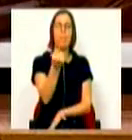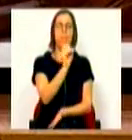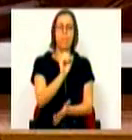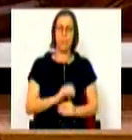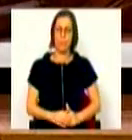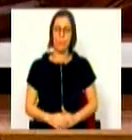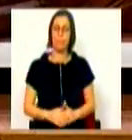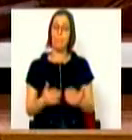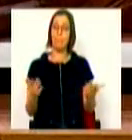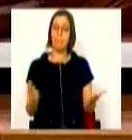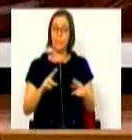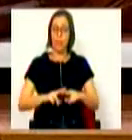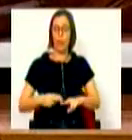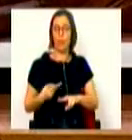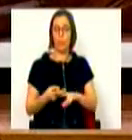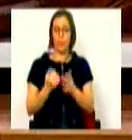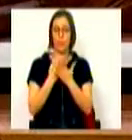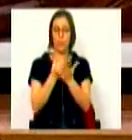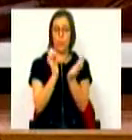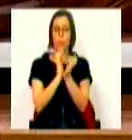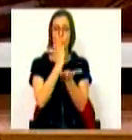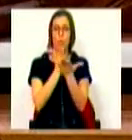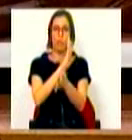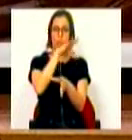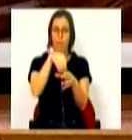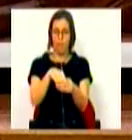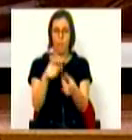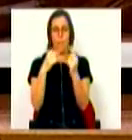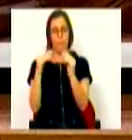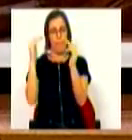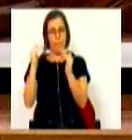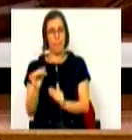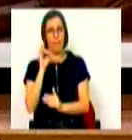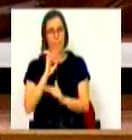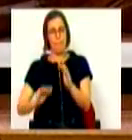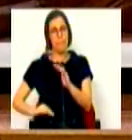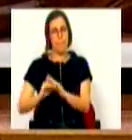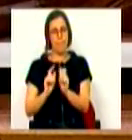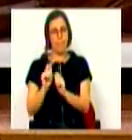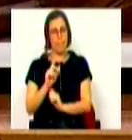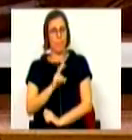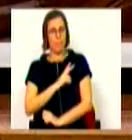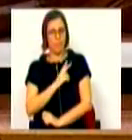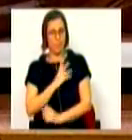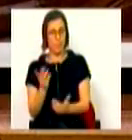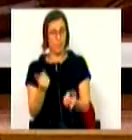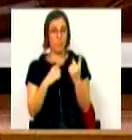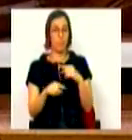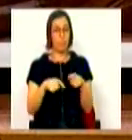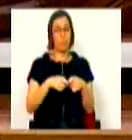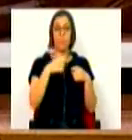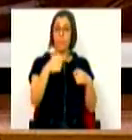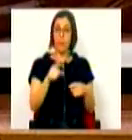gratuitos, do reforço da ação social escolar e da redução do valor máximo de propinas, da extensão